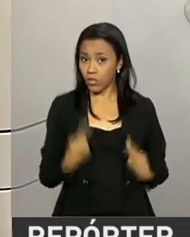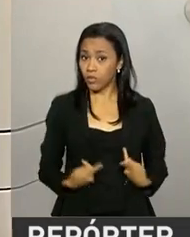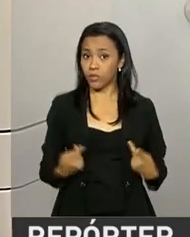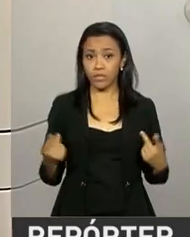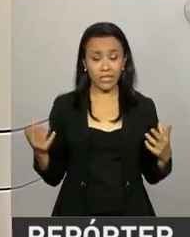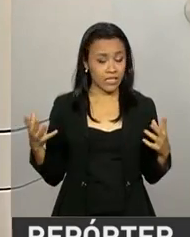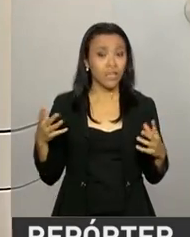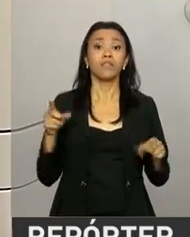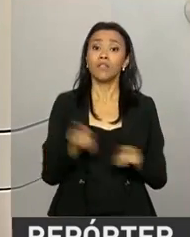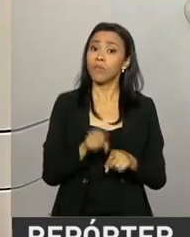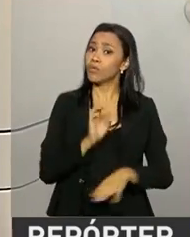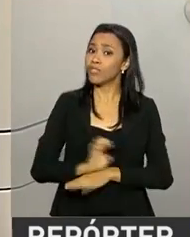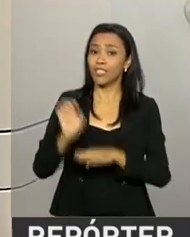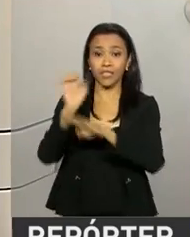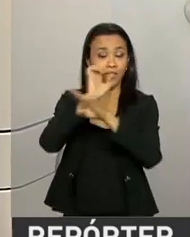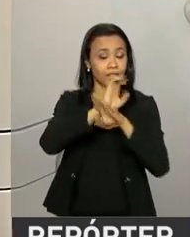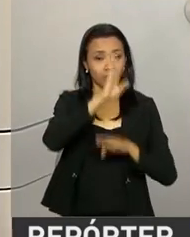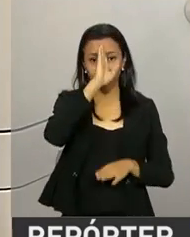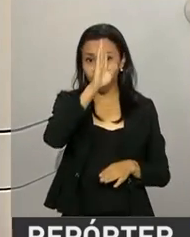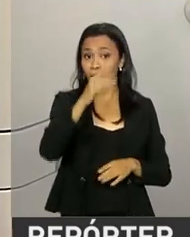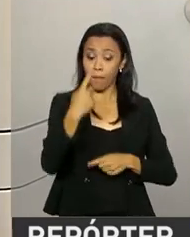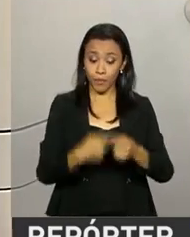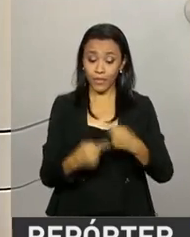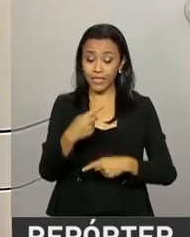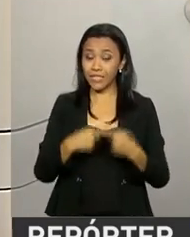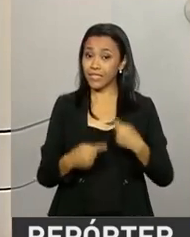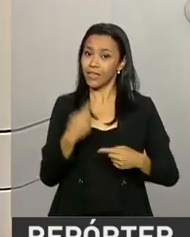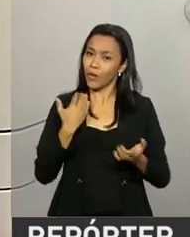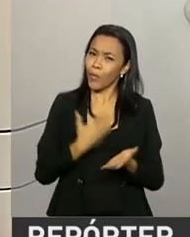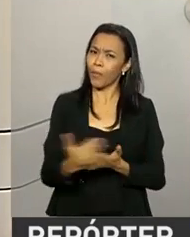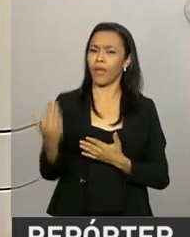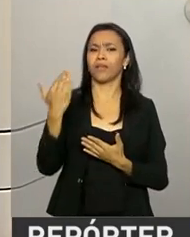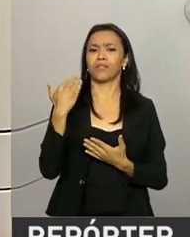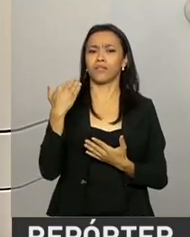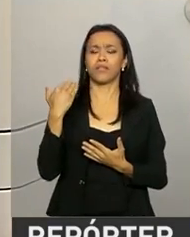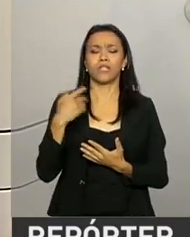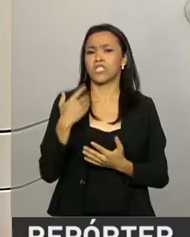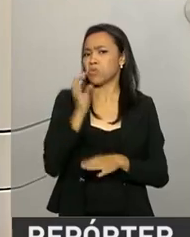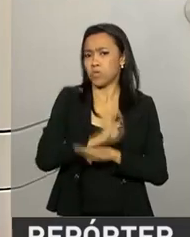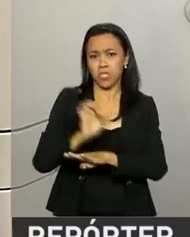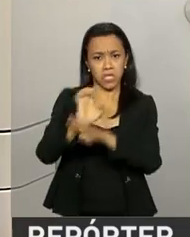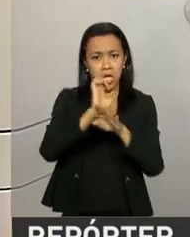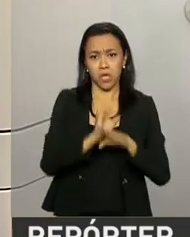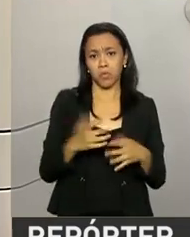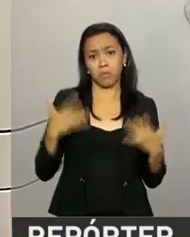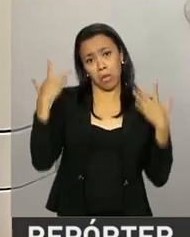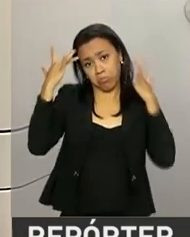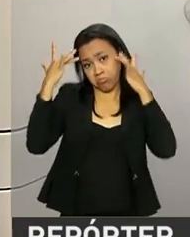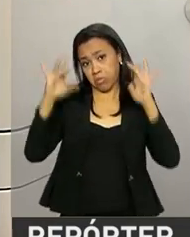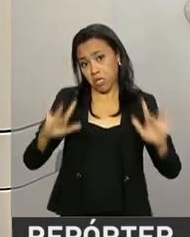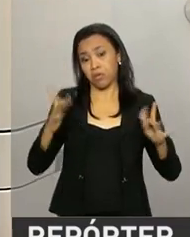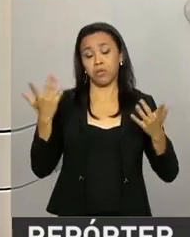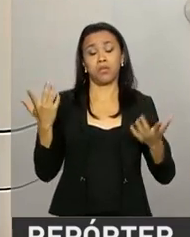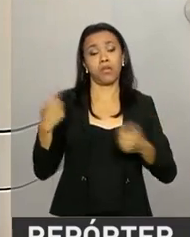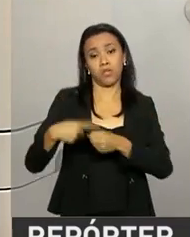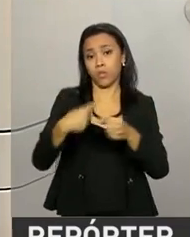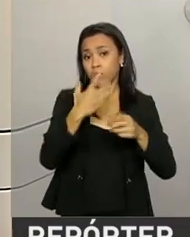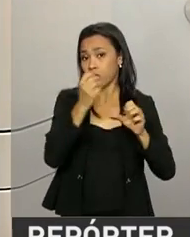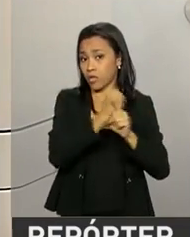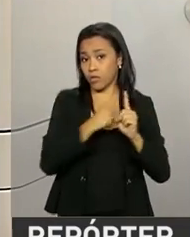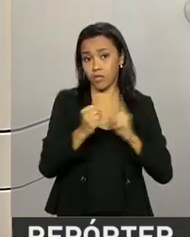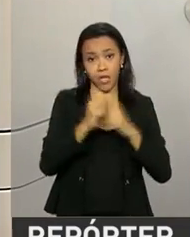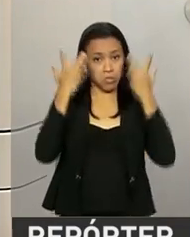os estados também, que é fundamental, porque a política é feita na ponta, né? Se os estados também não se envolvem, e os órgãos do estado e a